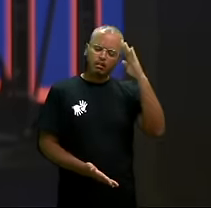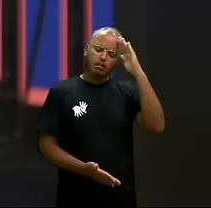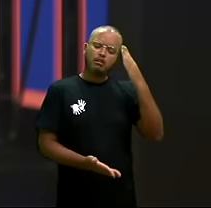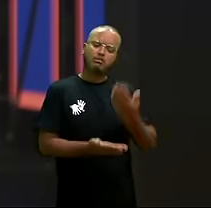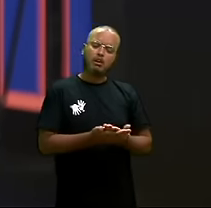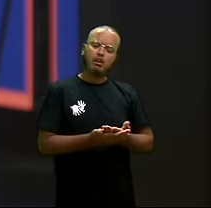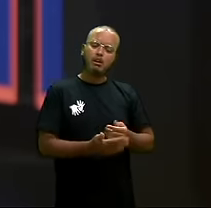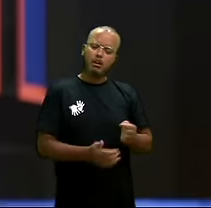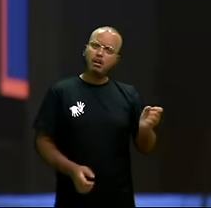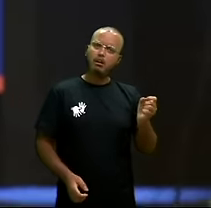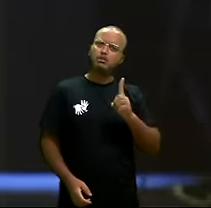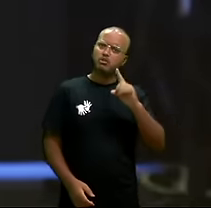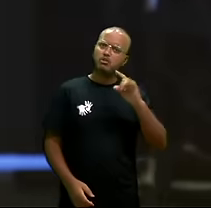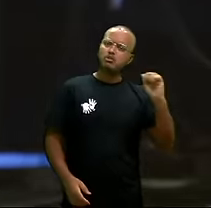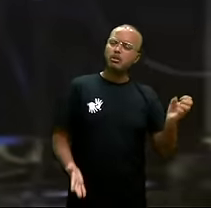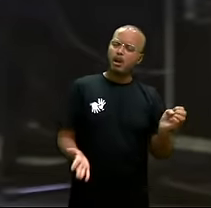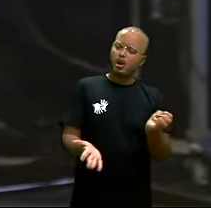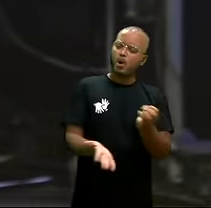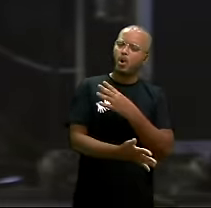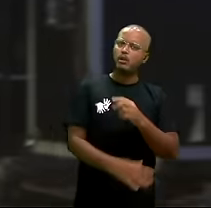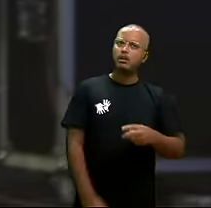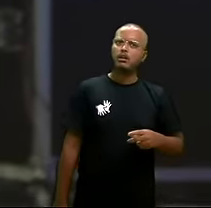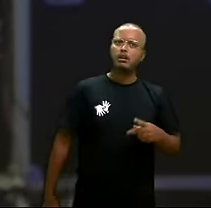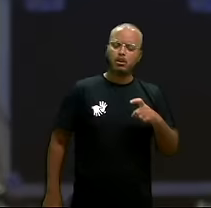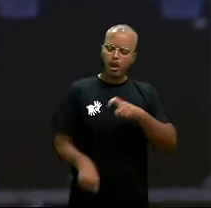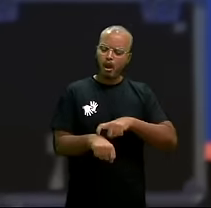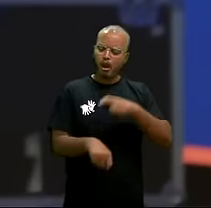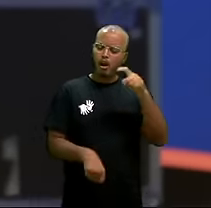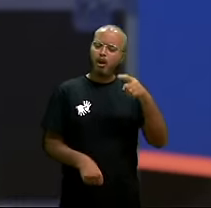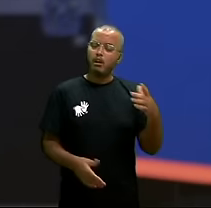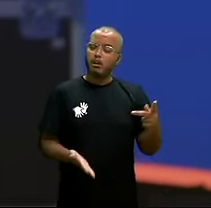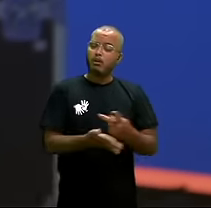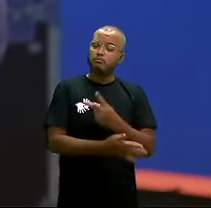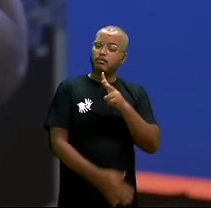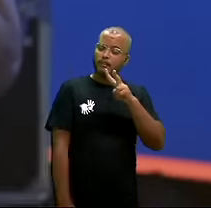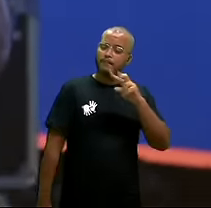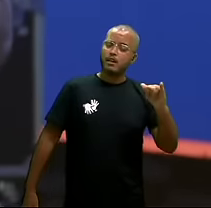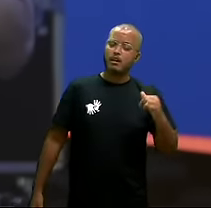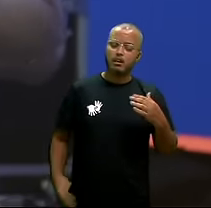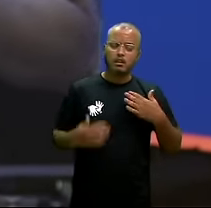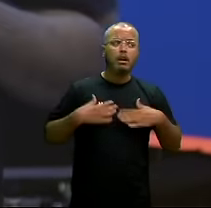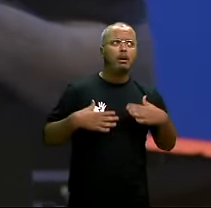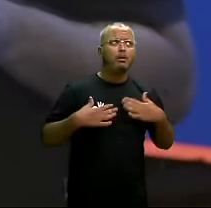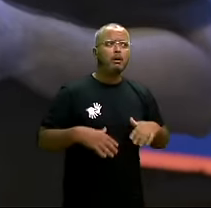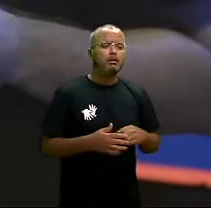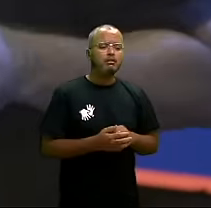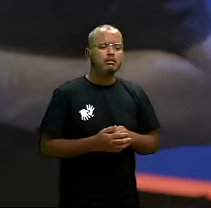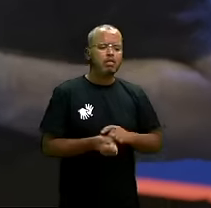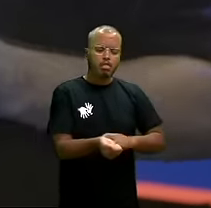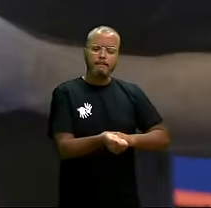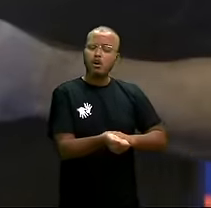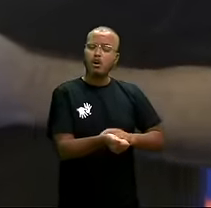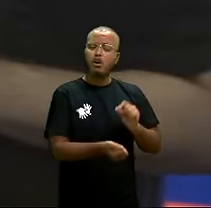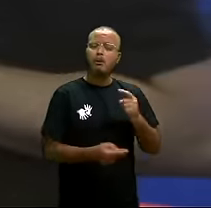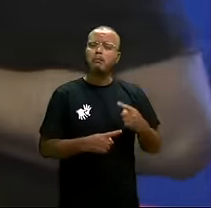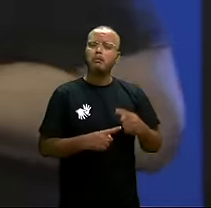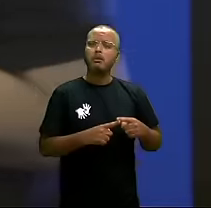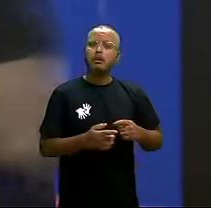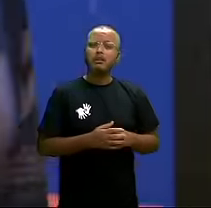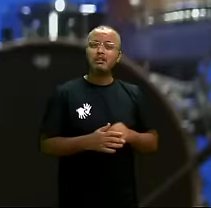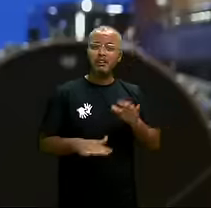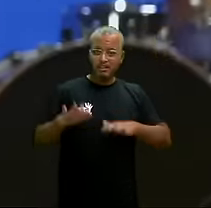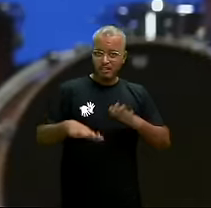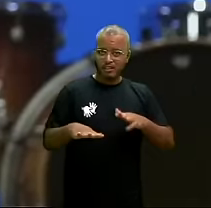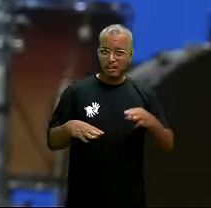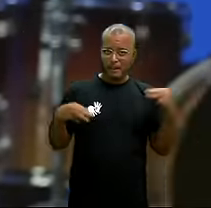novo dia vai. Tua hora vai chegar. Calma, calma. Tá nervoso? Tá nervoso. Aí você, Mariana, tá gritando do outro lado. Eu,